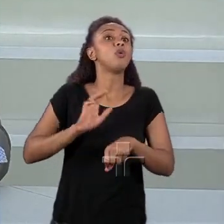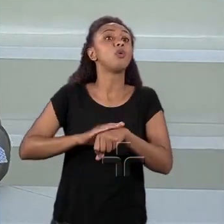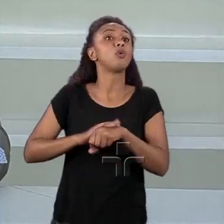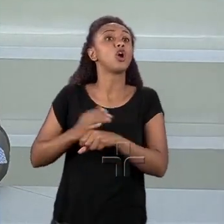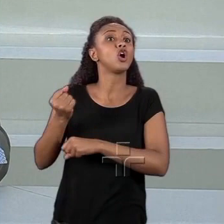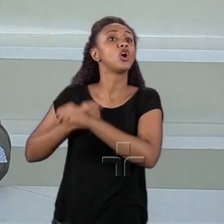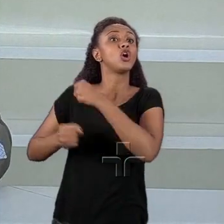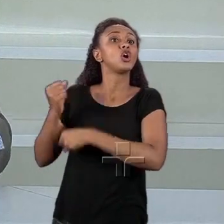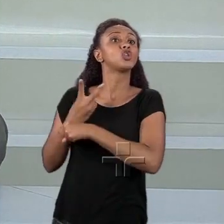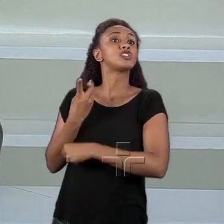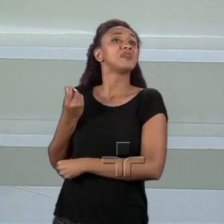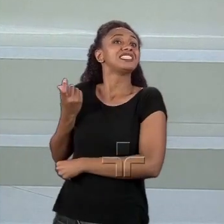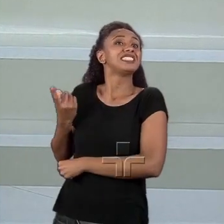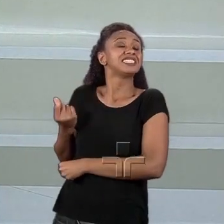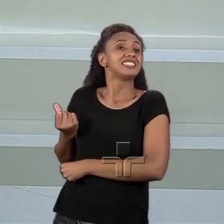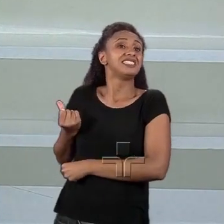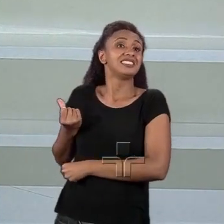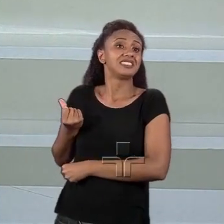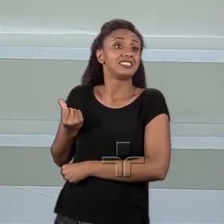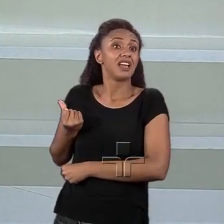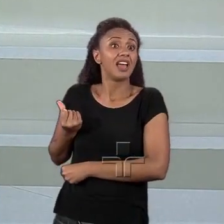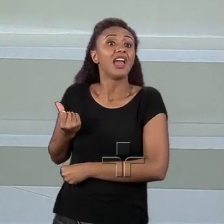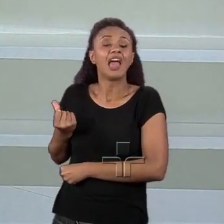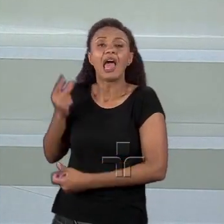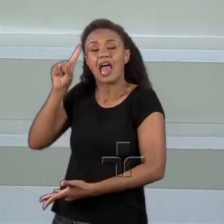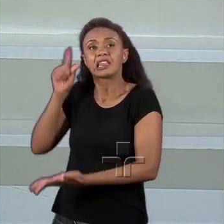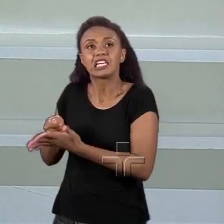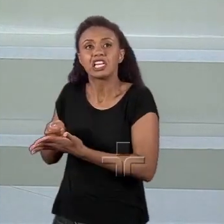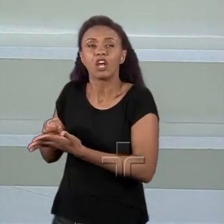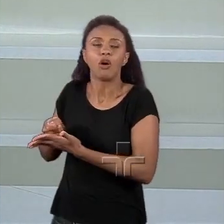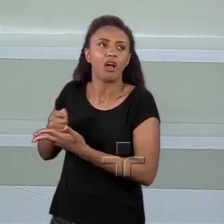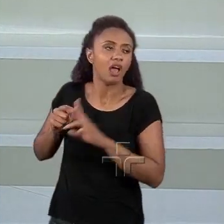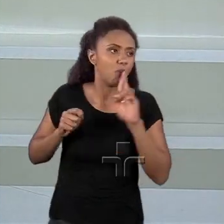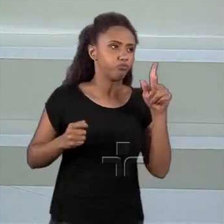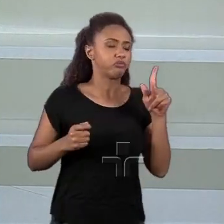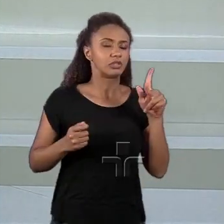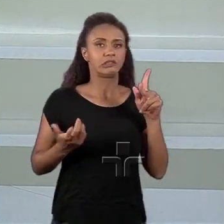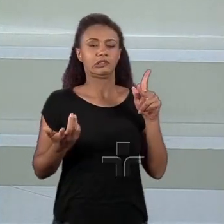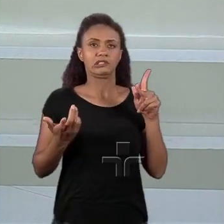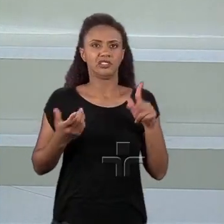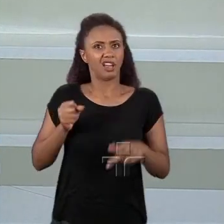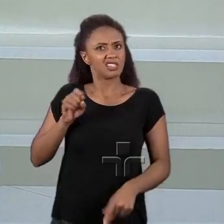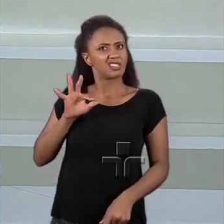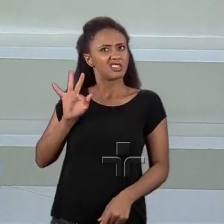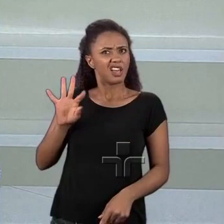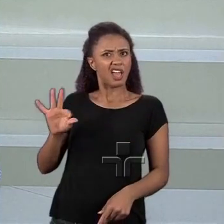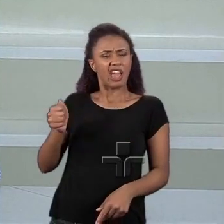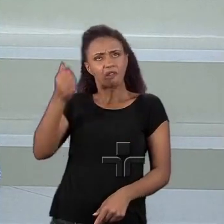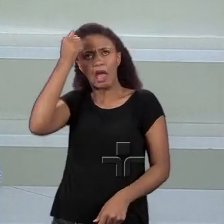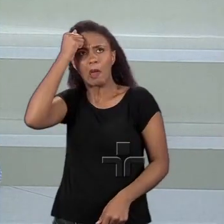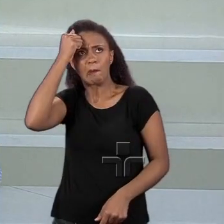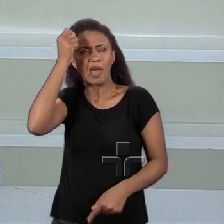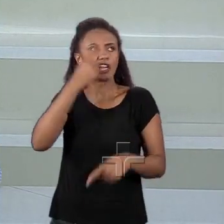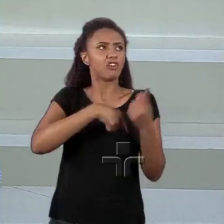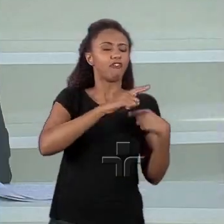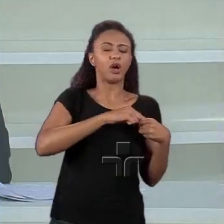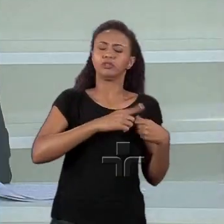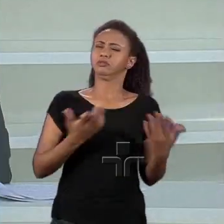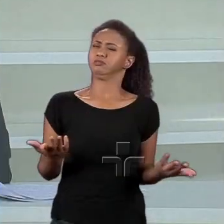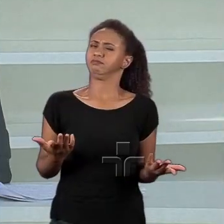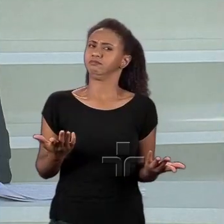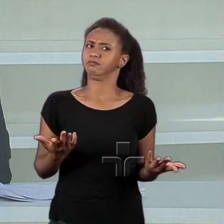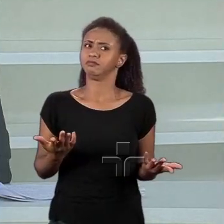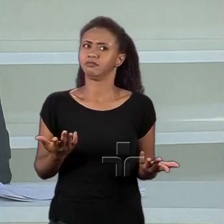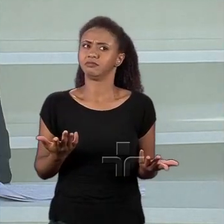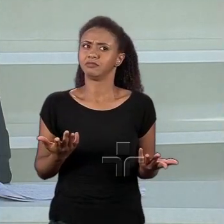uma decisão, se arrepende da decisão e agora volta atrás. Como é que fica o Estado democrático de direito? Por isso a Constituição